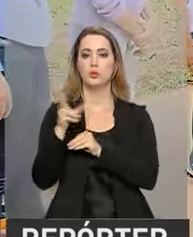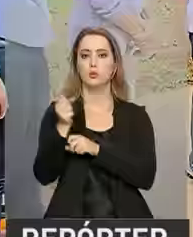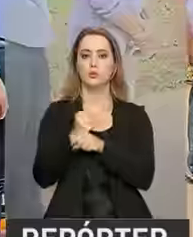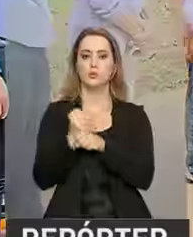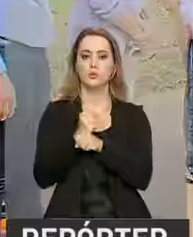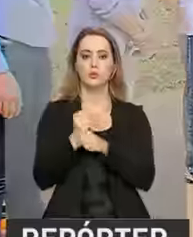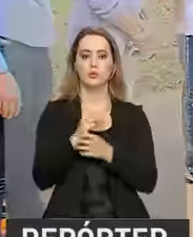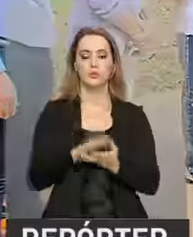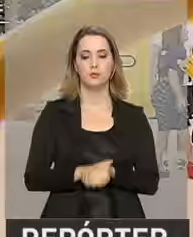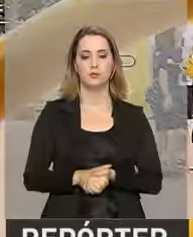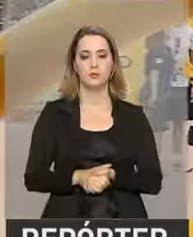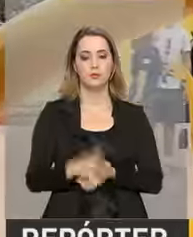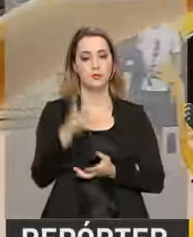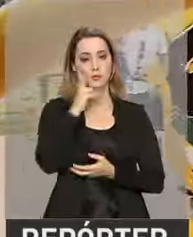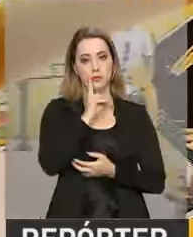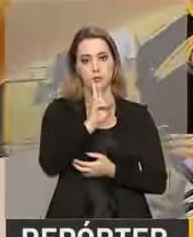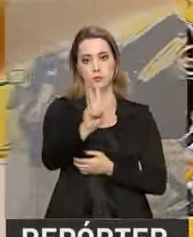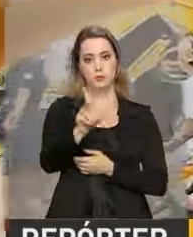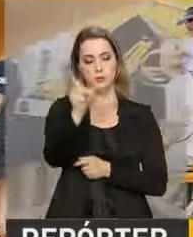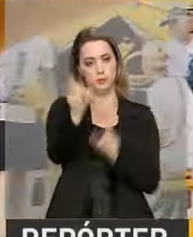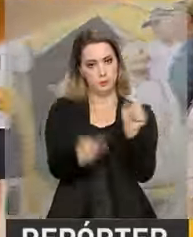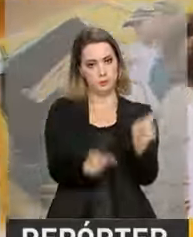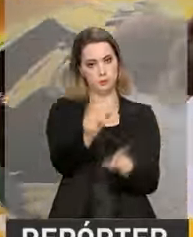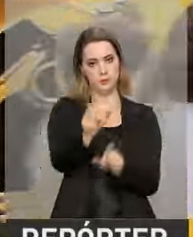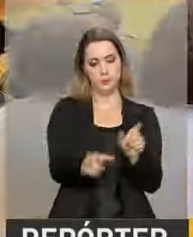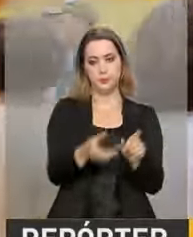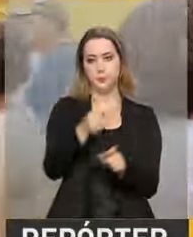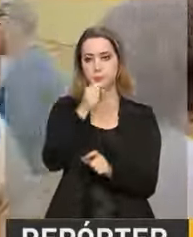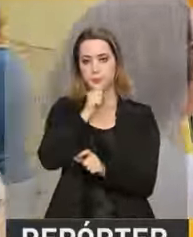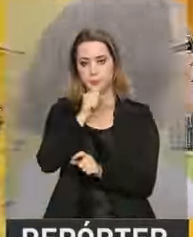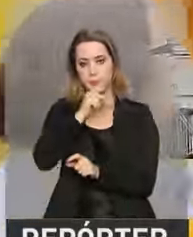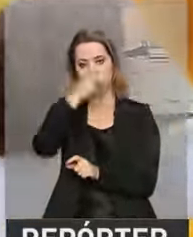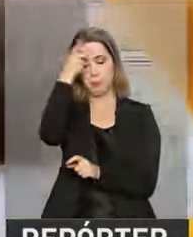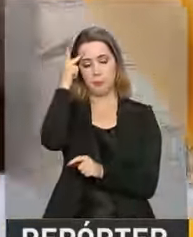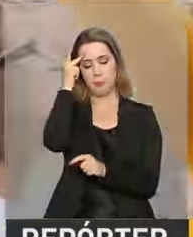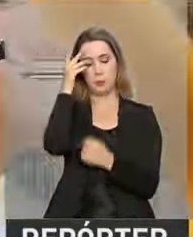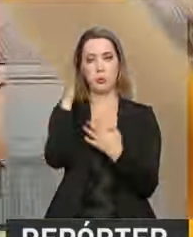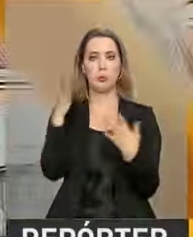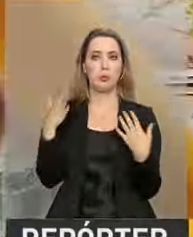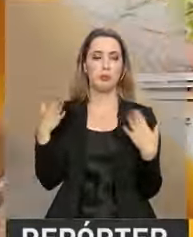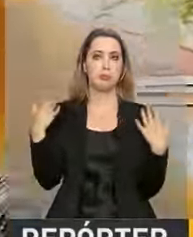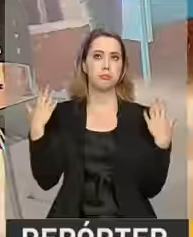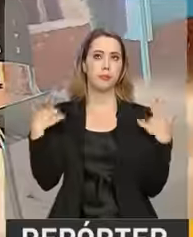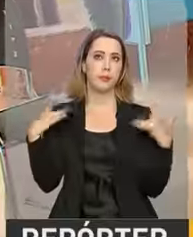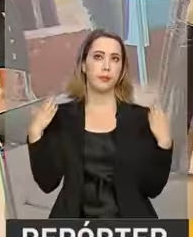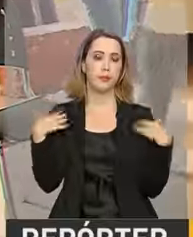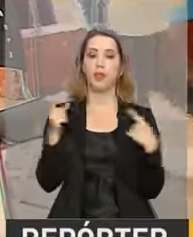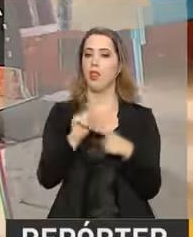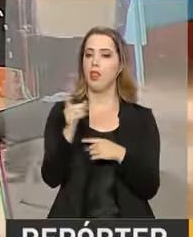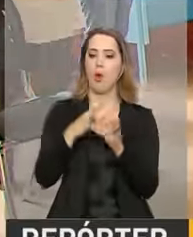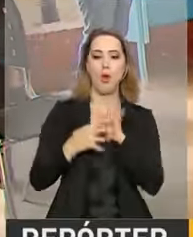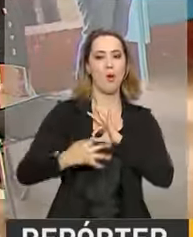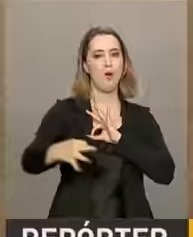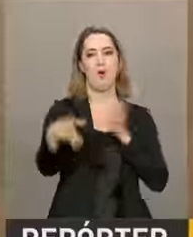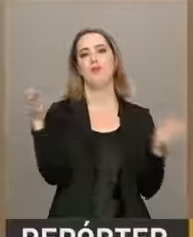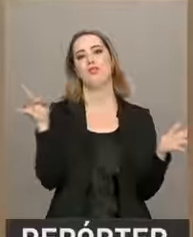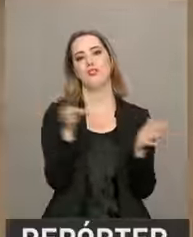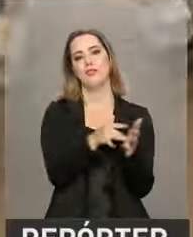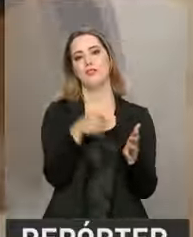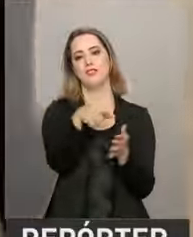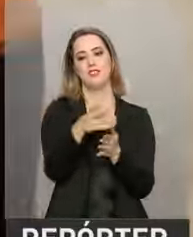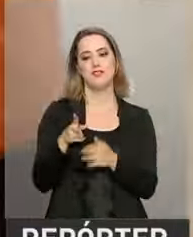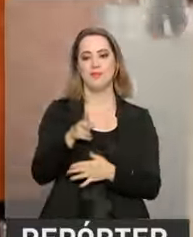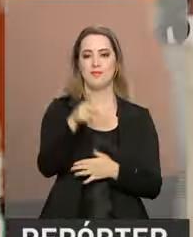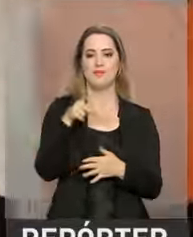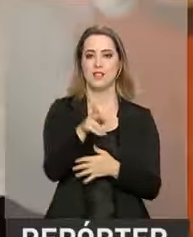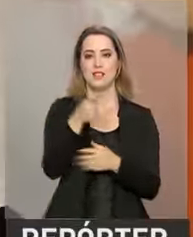uma coisa pra gente a quem vejo os idosos como pessoas menos ativas mas isso está longe de ser verdade eles estão cada